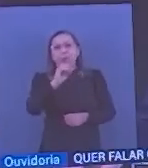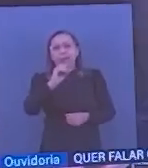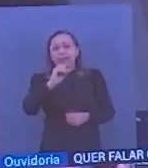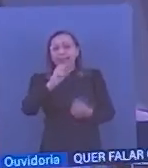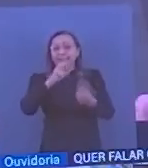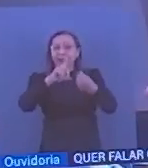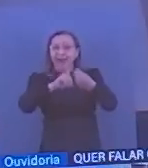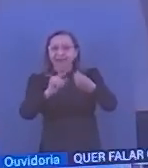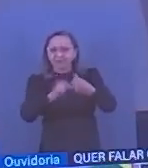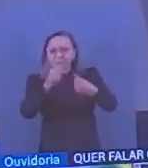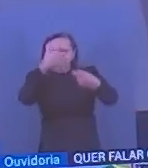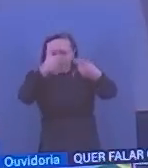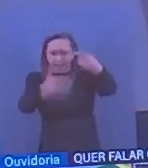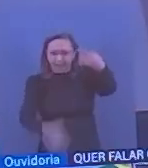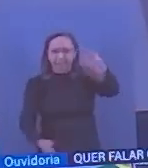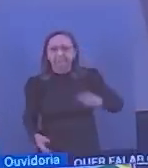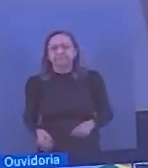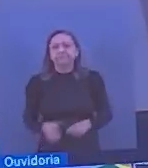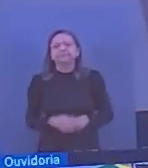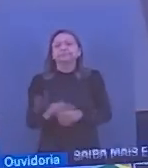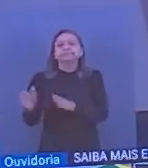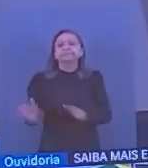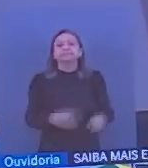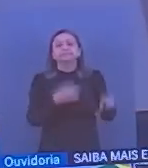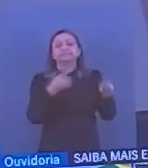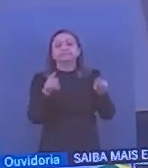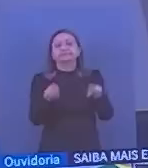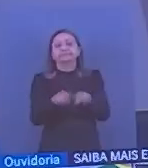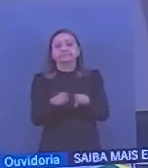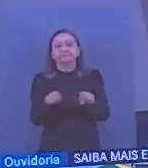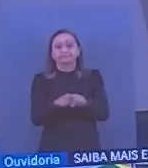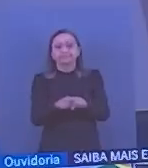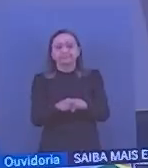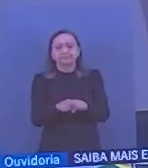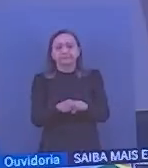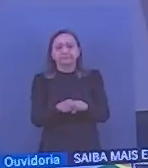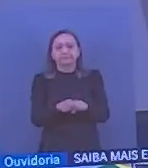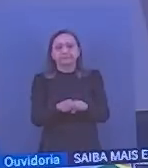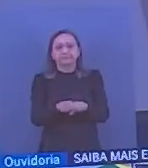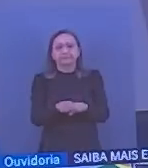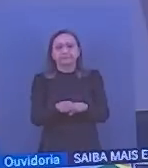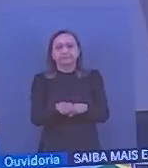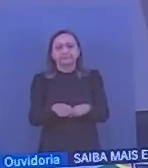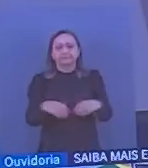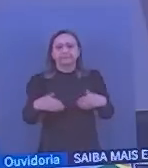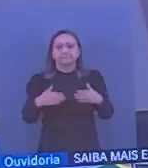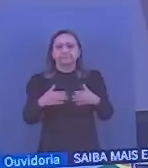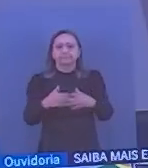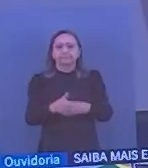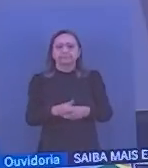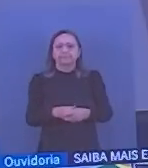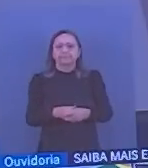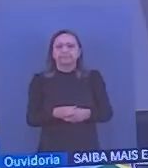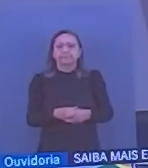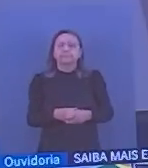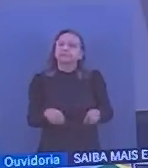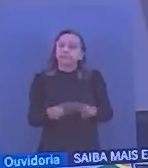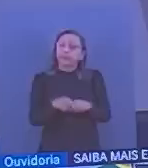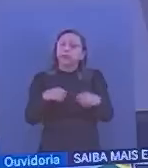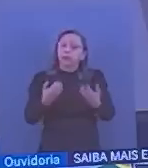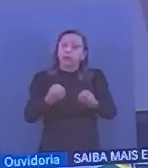pela boca do Zanin, falando que são julgamentos técnicos. Ora, a sua técnica tem uma consequência, e os juízes no mundo todo são cada vez